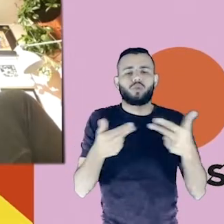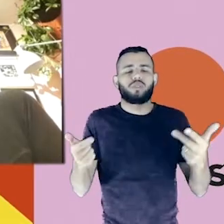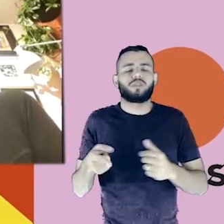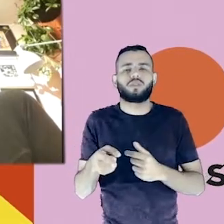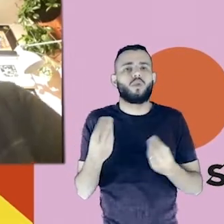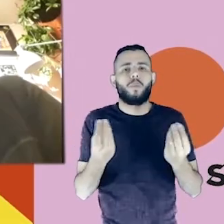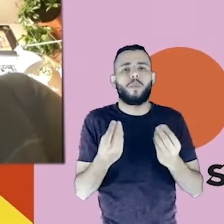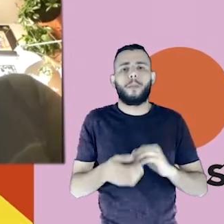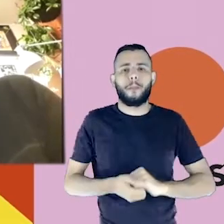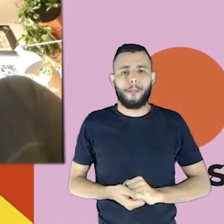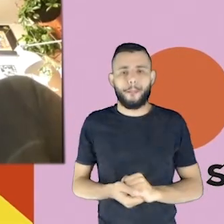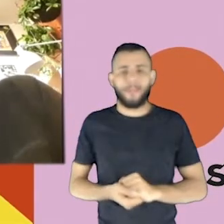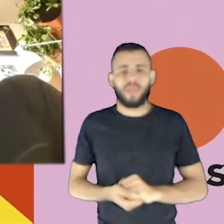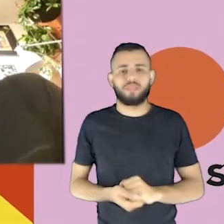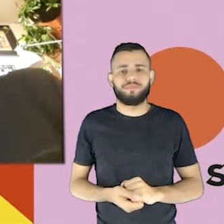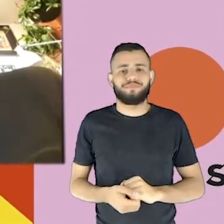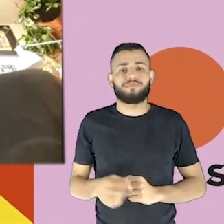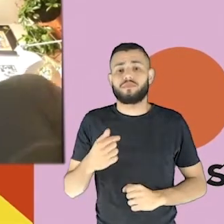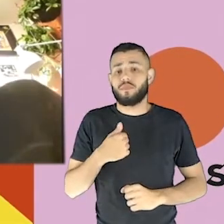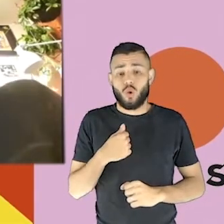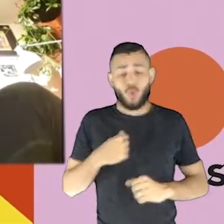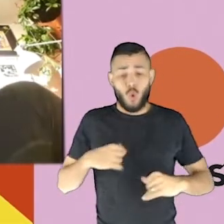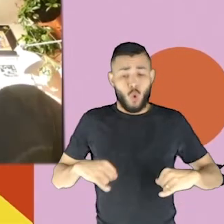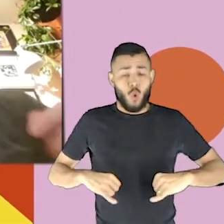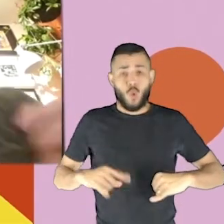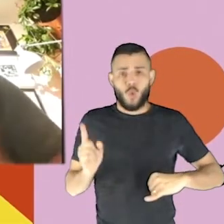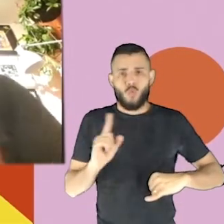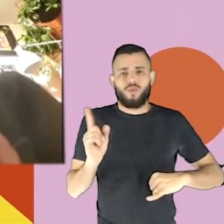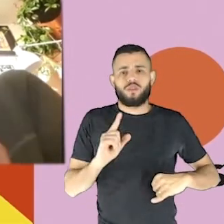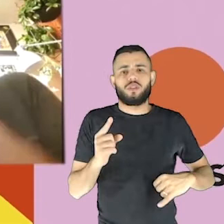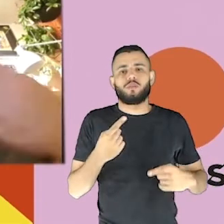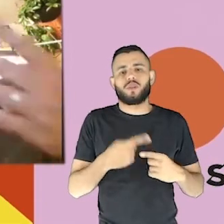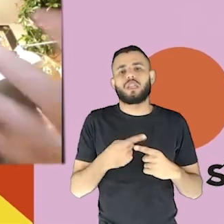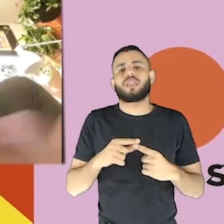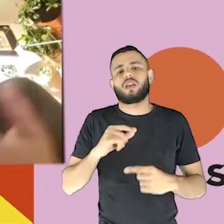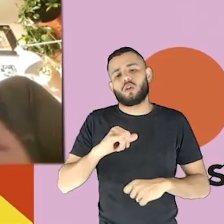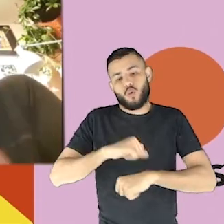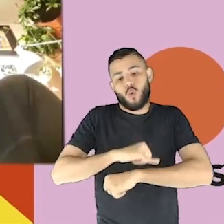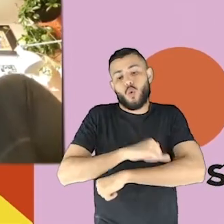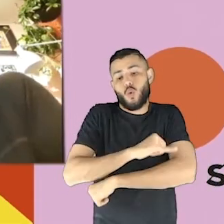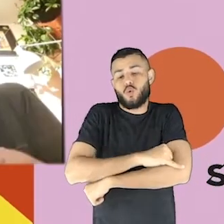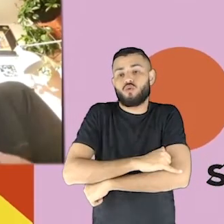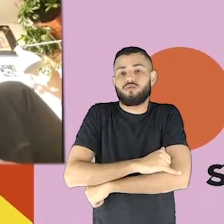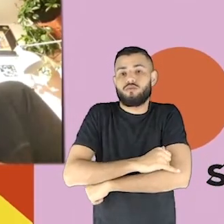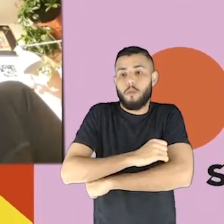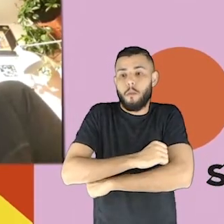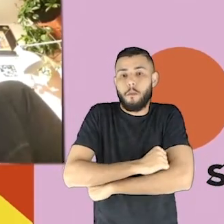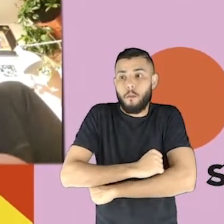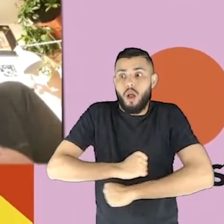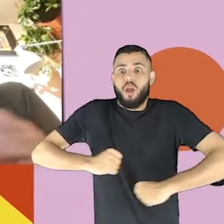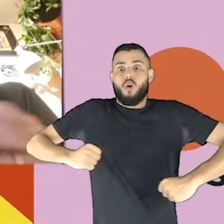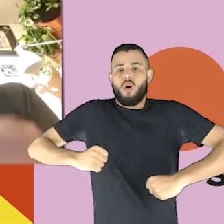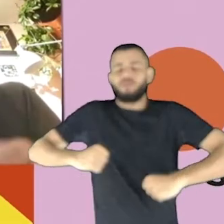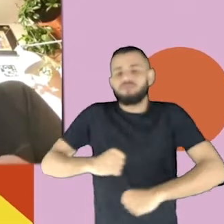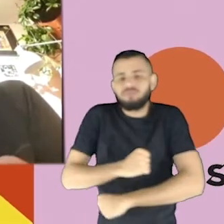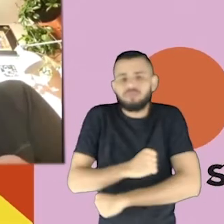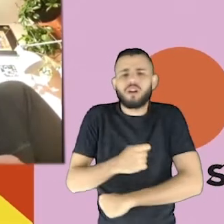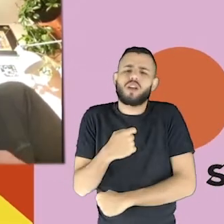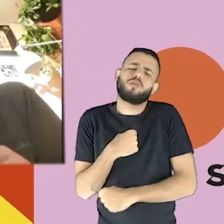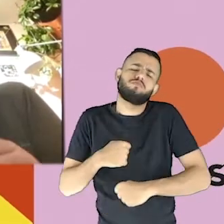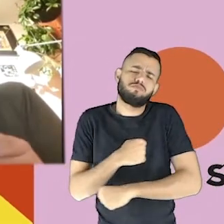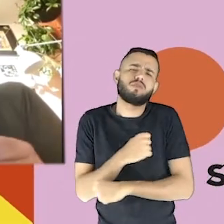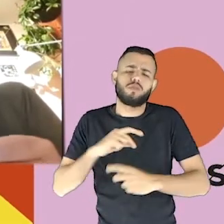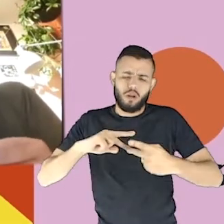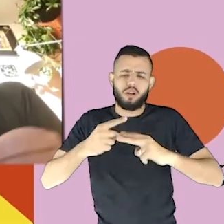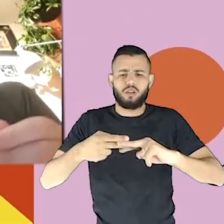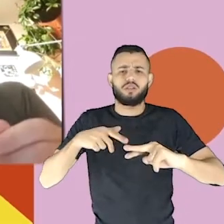situações? Eu não sofro tanto. Nós temos uma classificação de gordo maior, gordo menor. Eu sou gordo menor, tipo, eu passo na catraca.